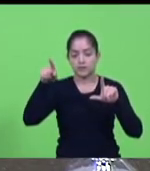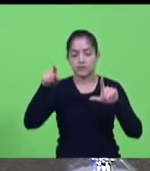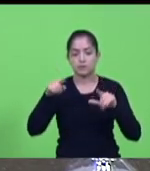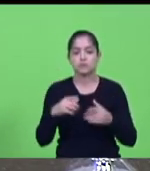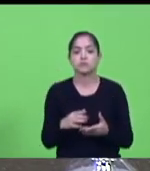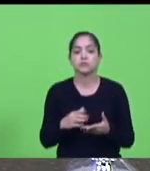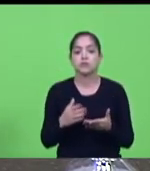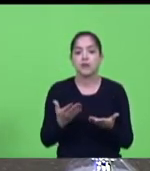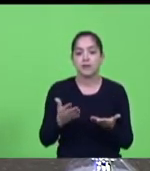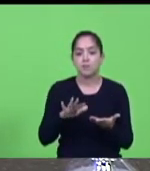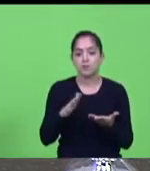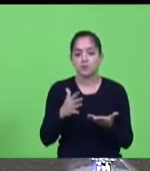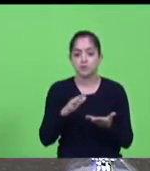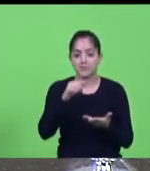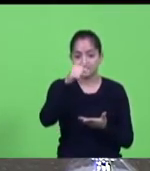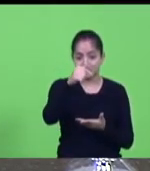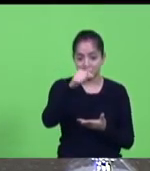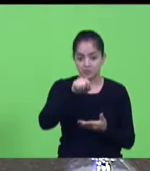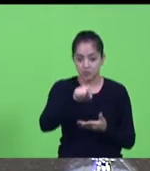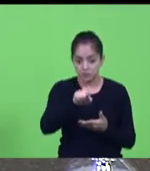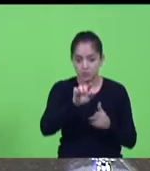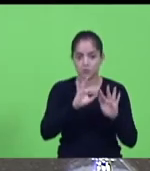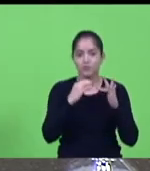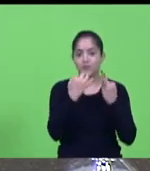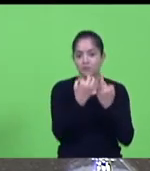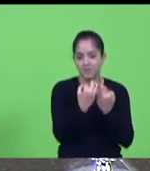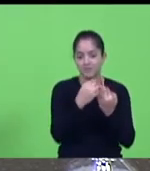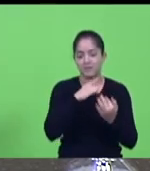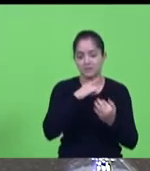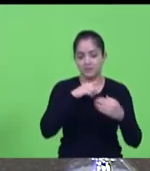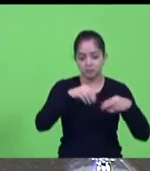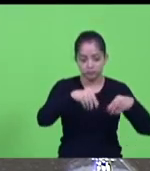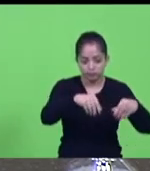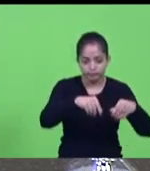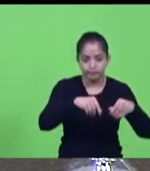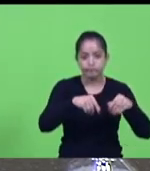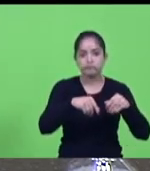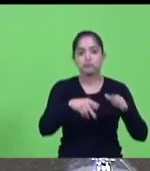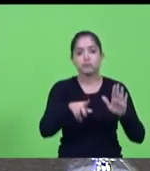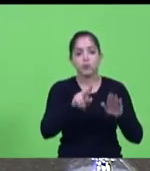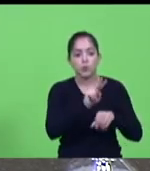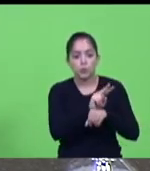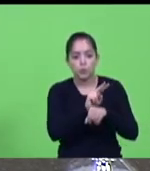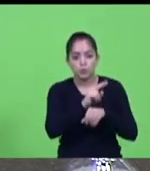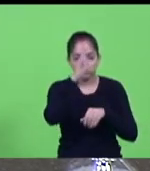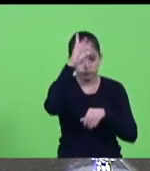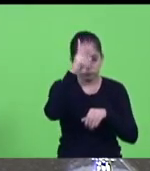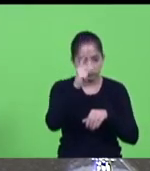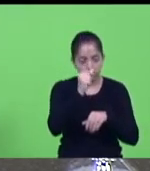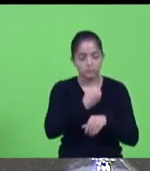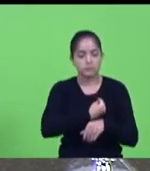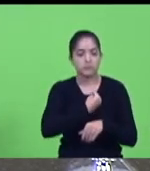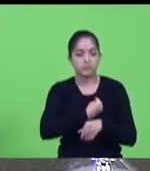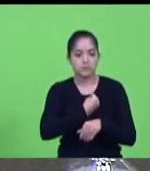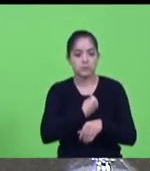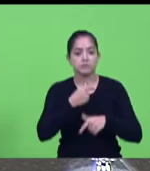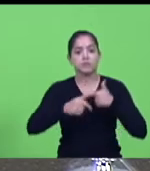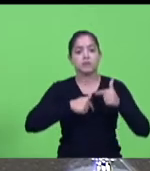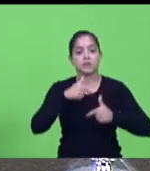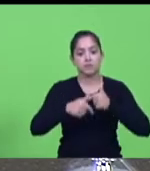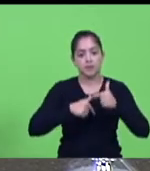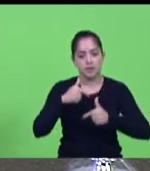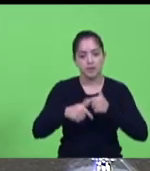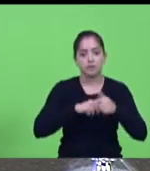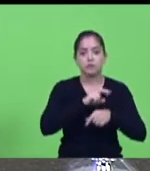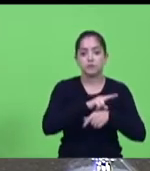Aproximadamente 7 mil famílias têm aviários e vivem exclusivamente da atividade,